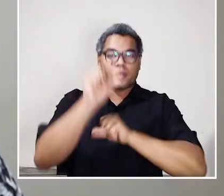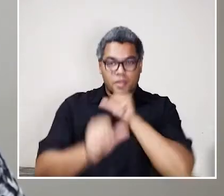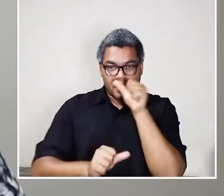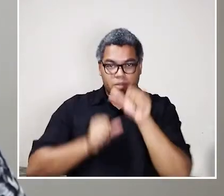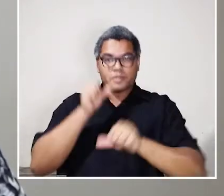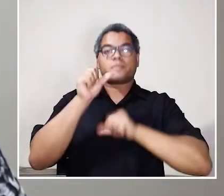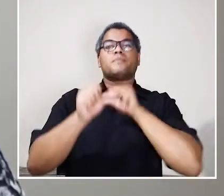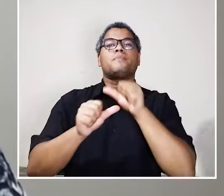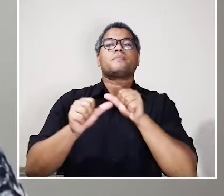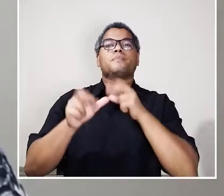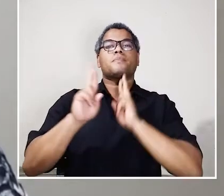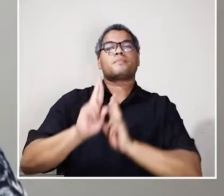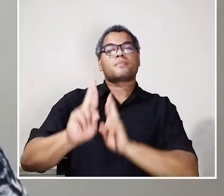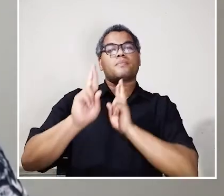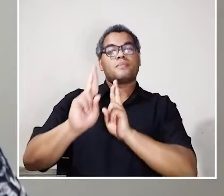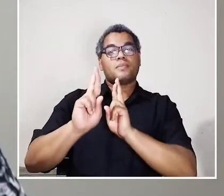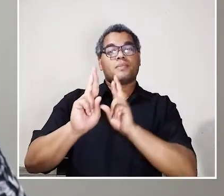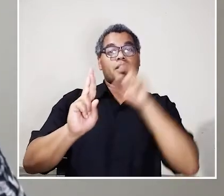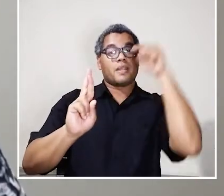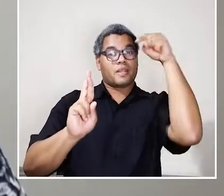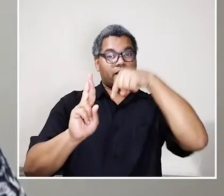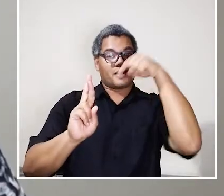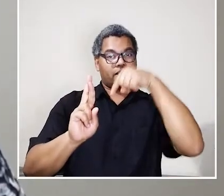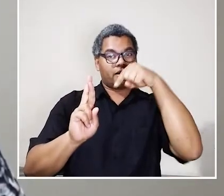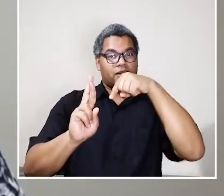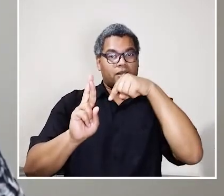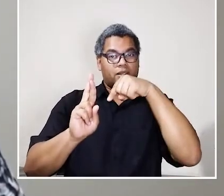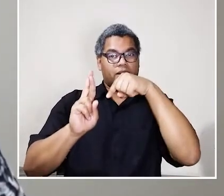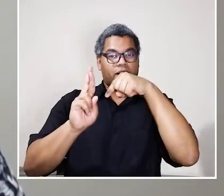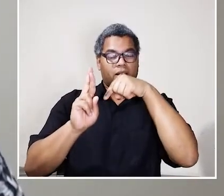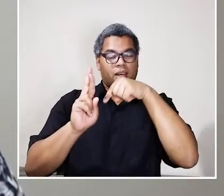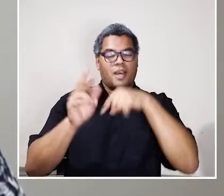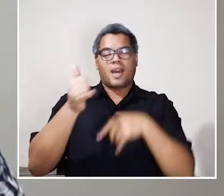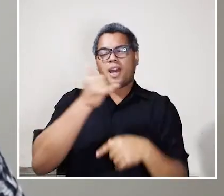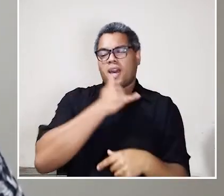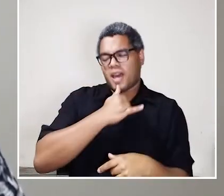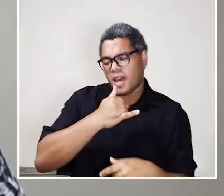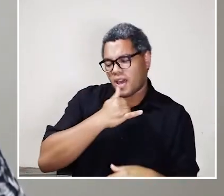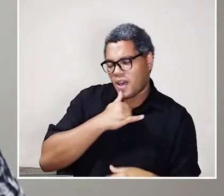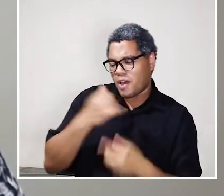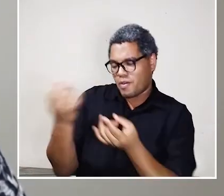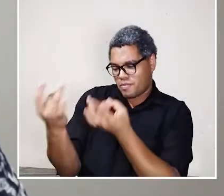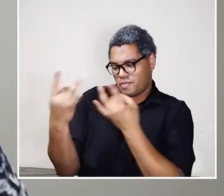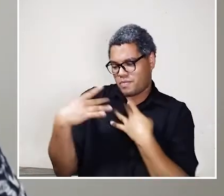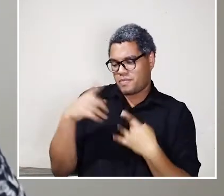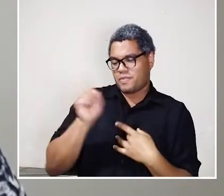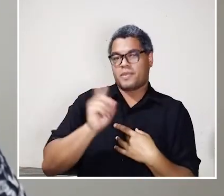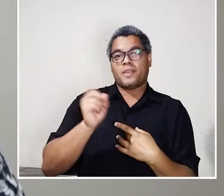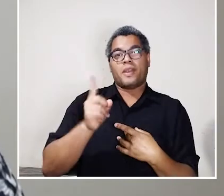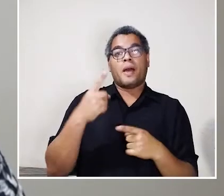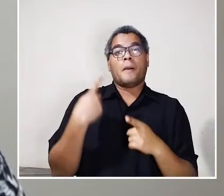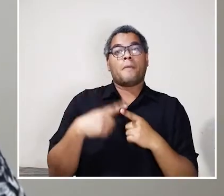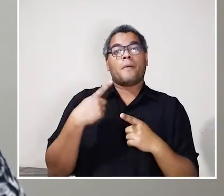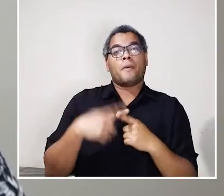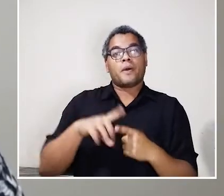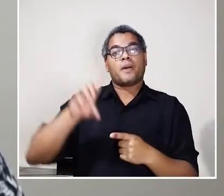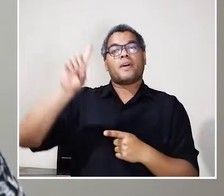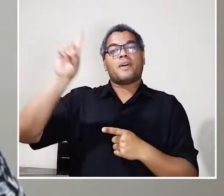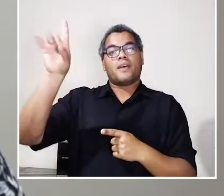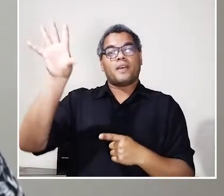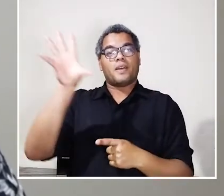produz esperança. Ora, a esperança não nos deixa decepcionados, porque o amor